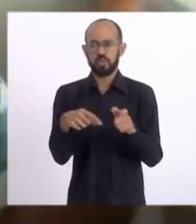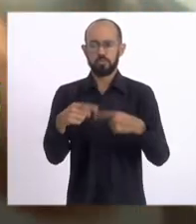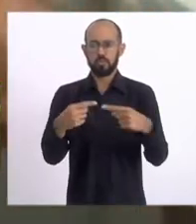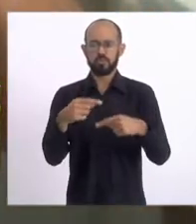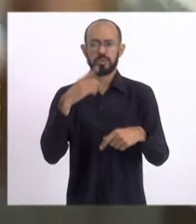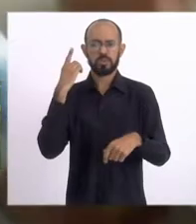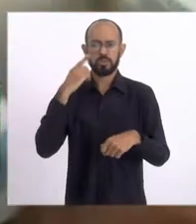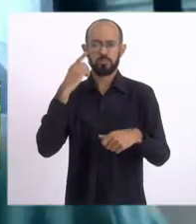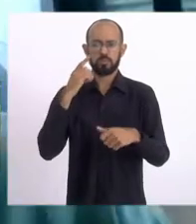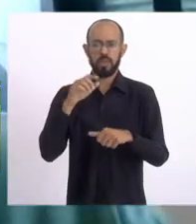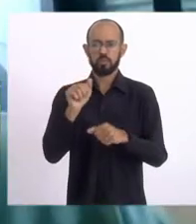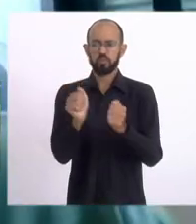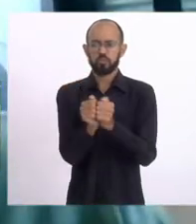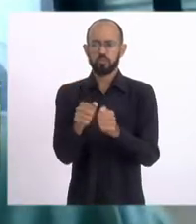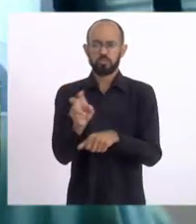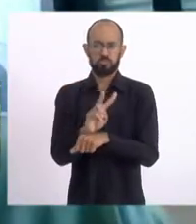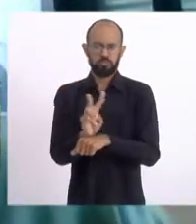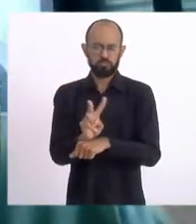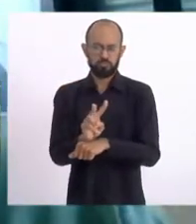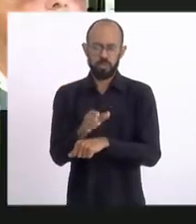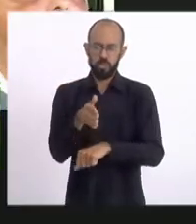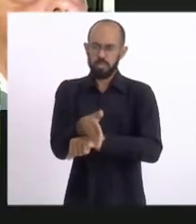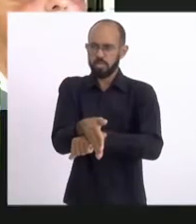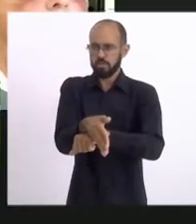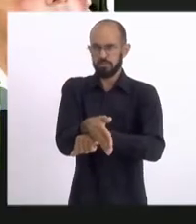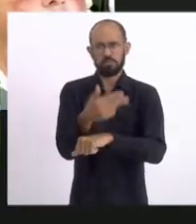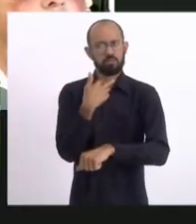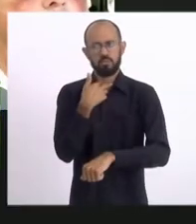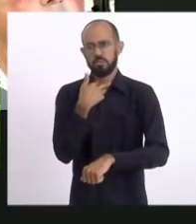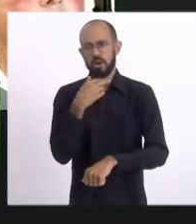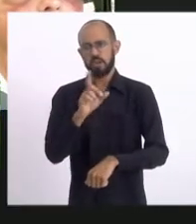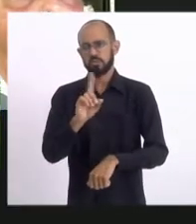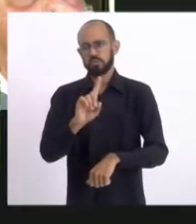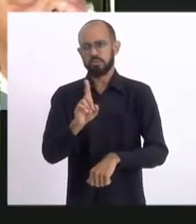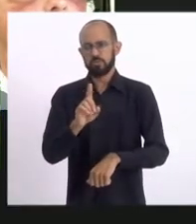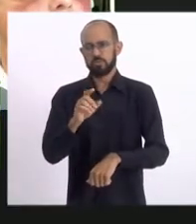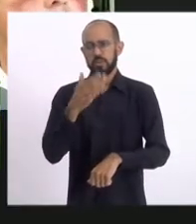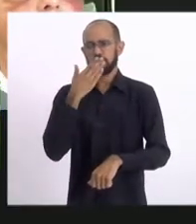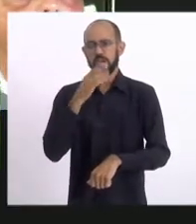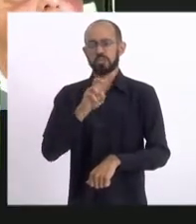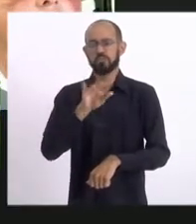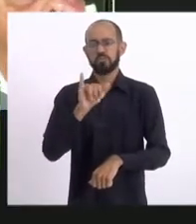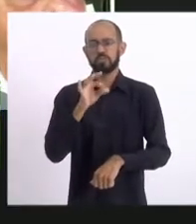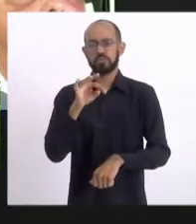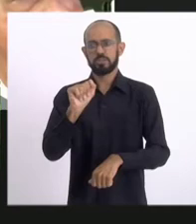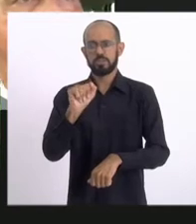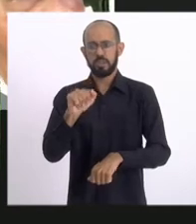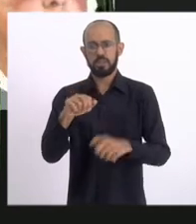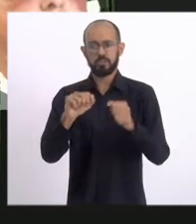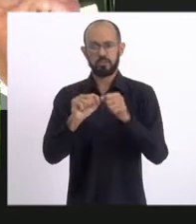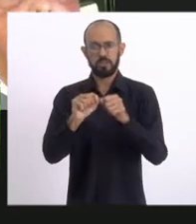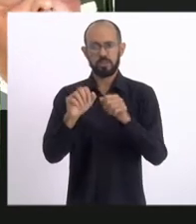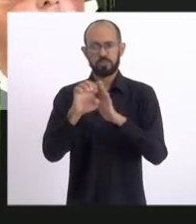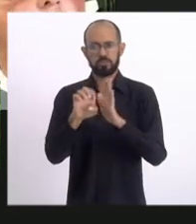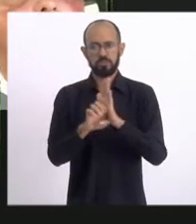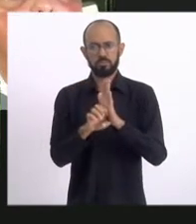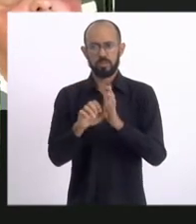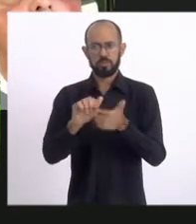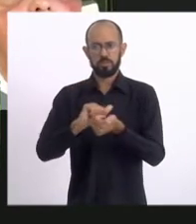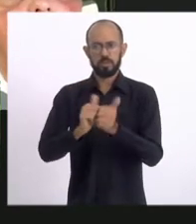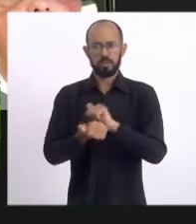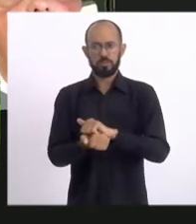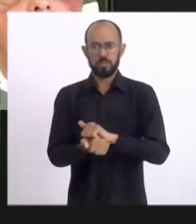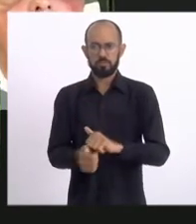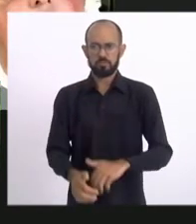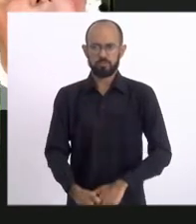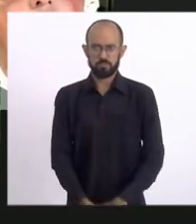e fazendo construção. Não pode. Alguém pede vista e faz uma emenda adequando a decisão do Supremo. Deputado